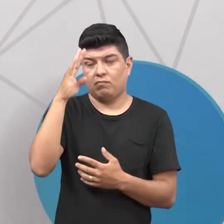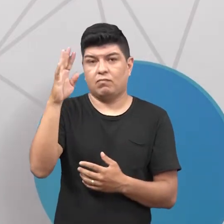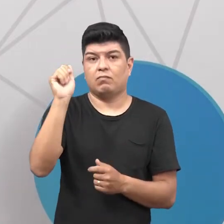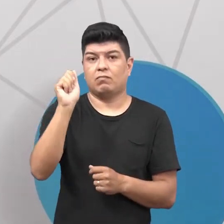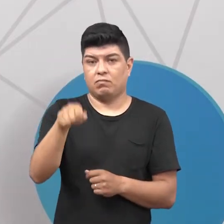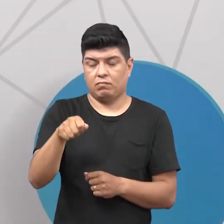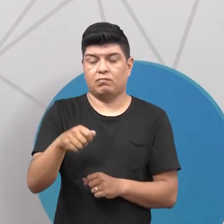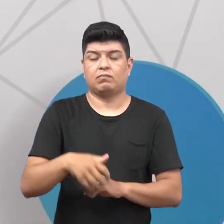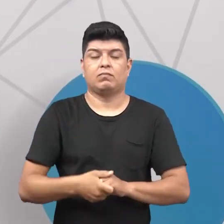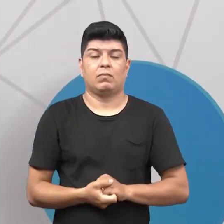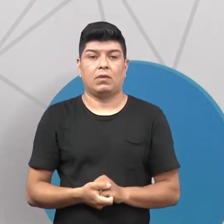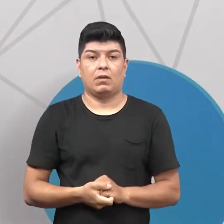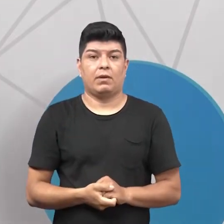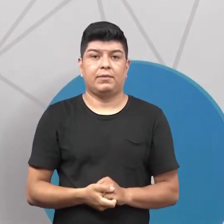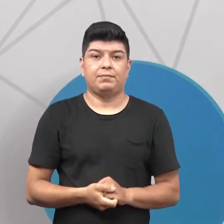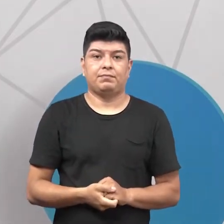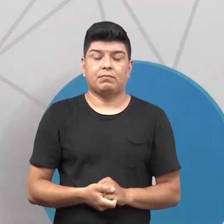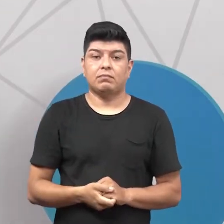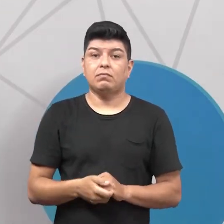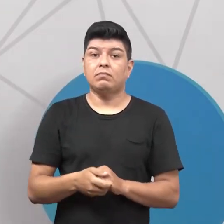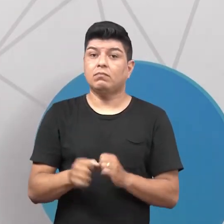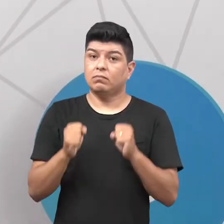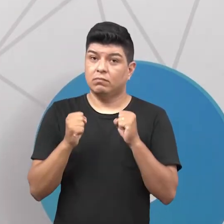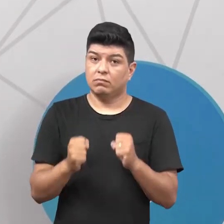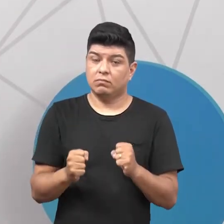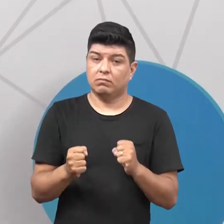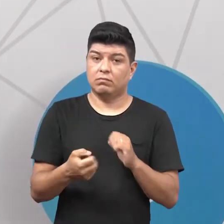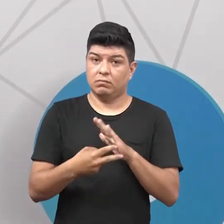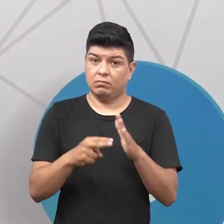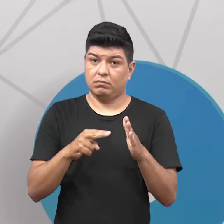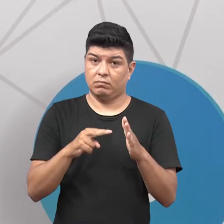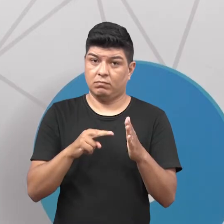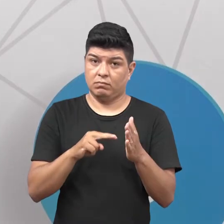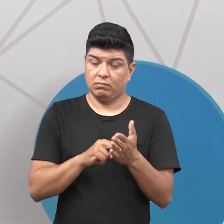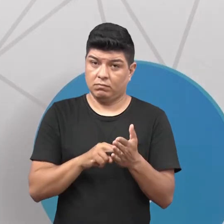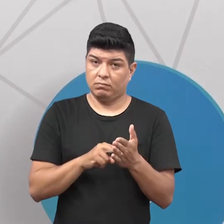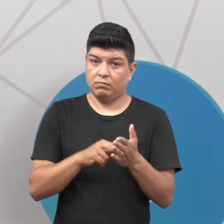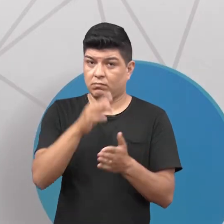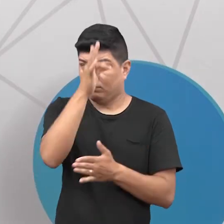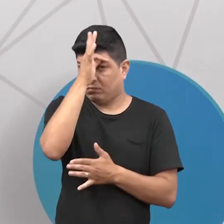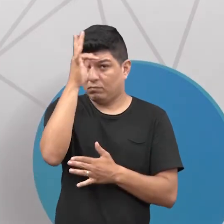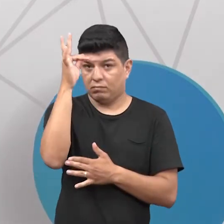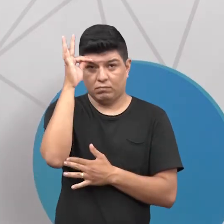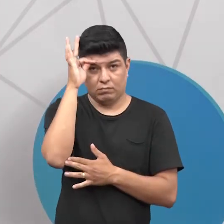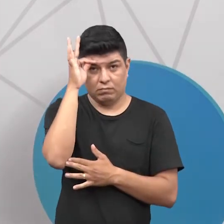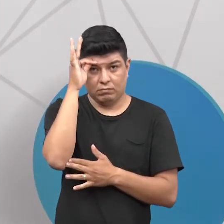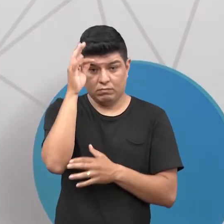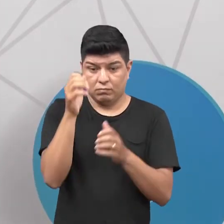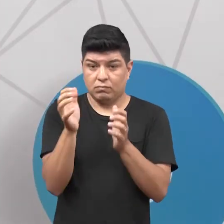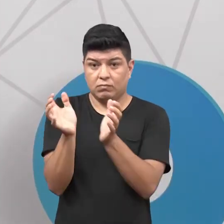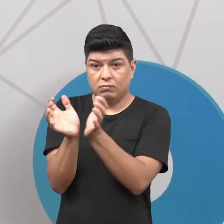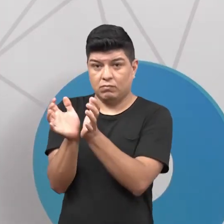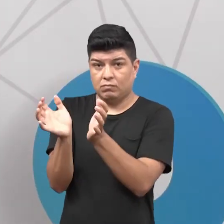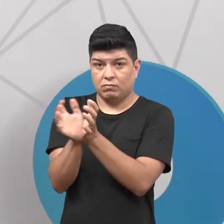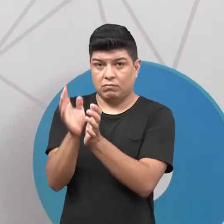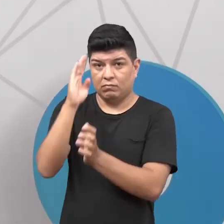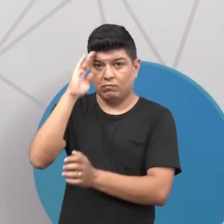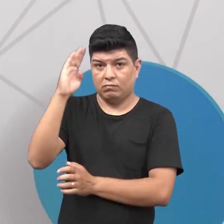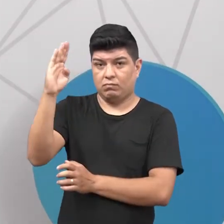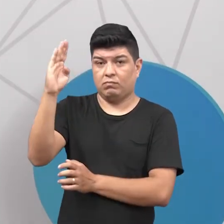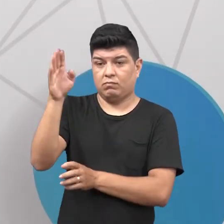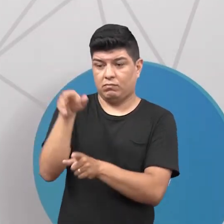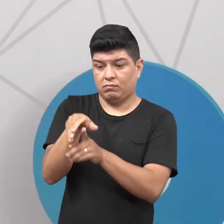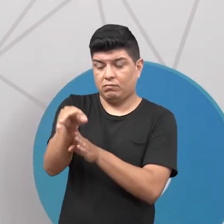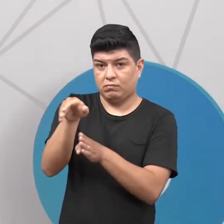refletir. Agora, nós também podemos definir a filosofia como um conjunto de princípios para